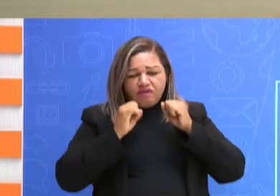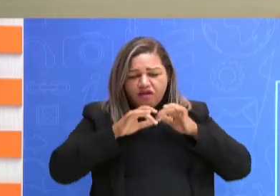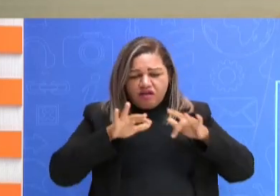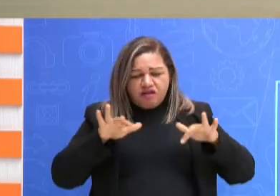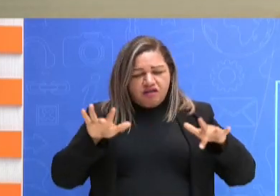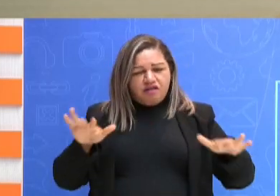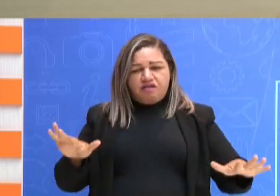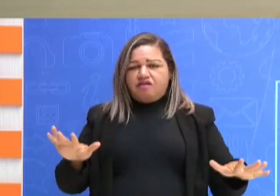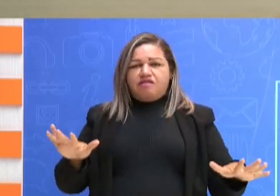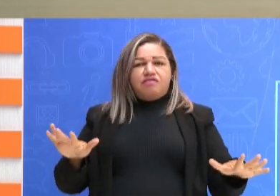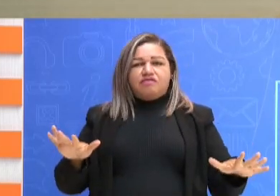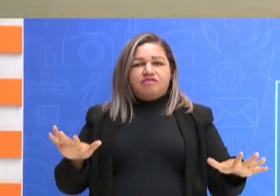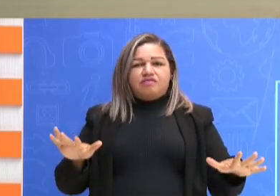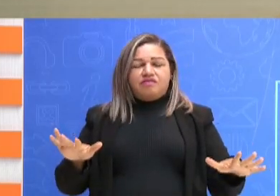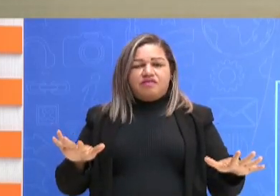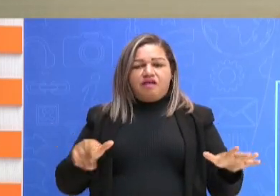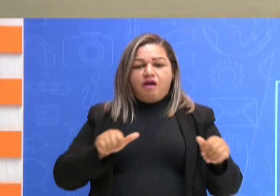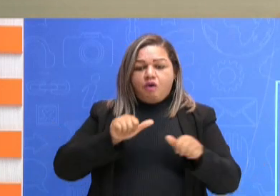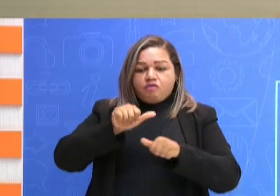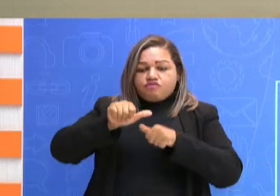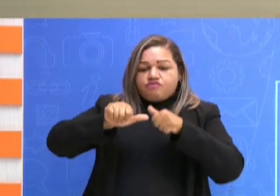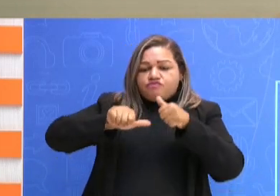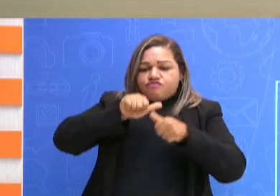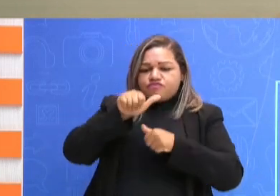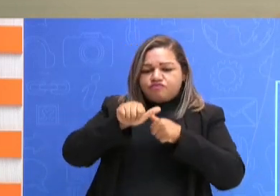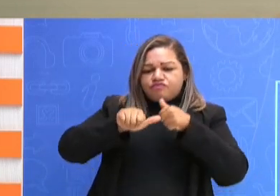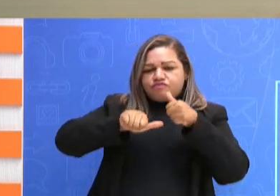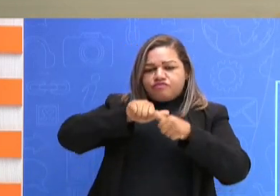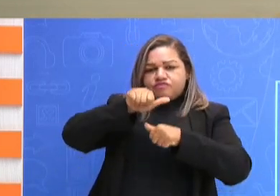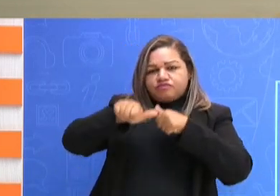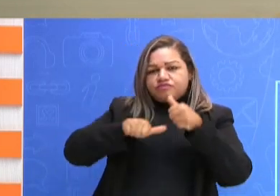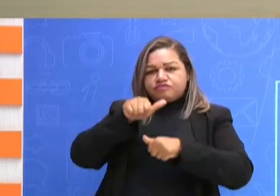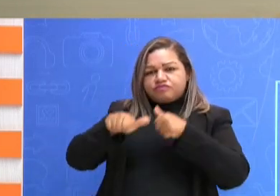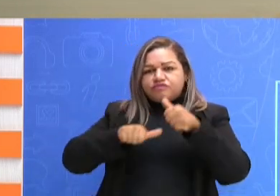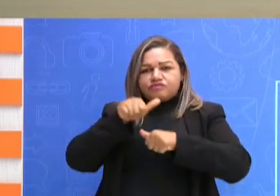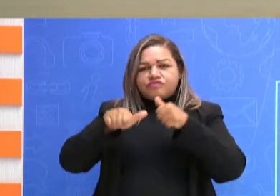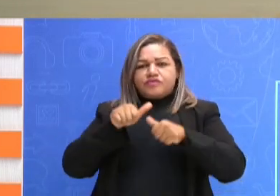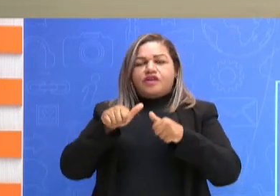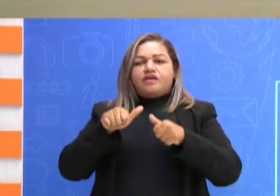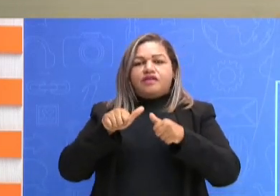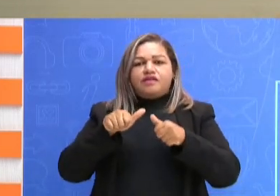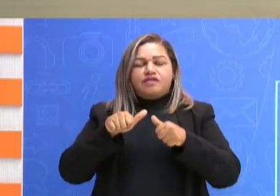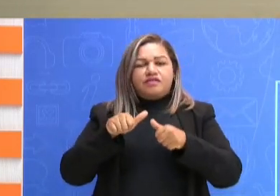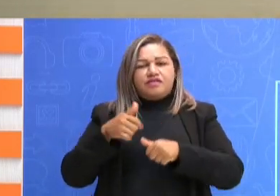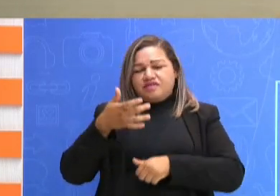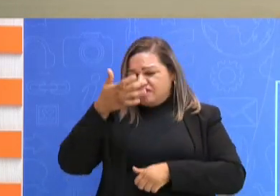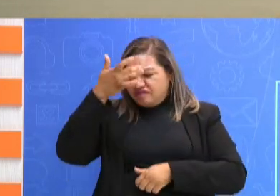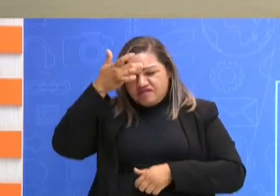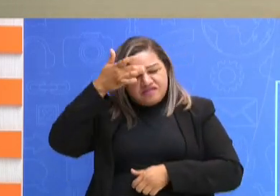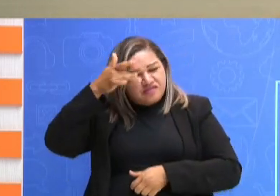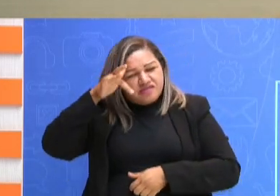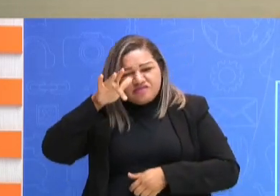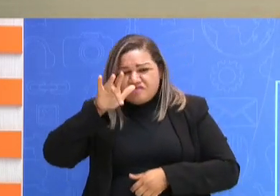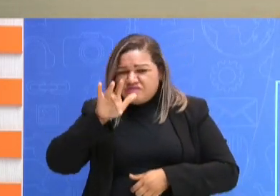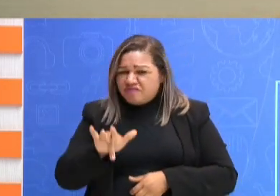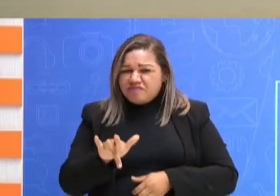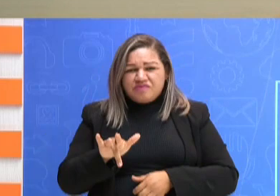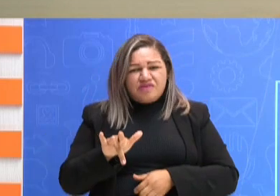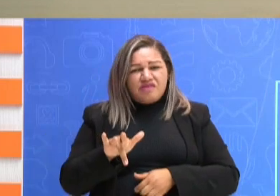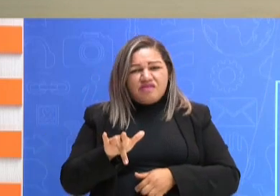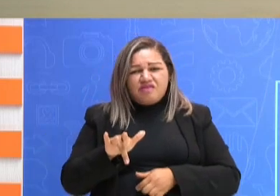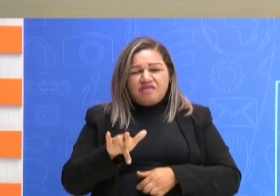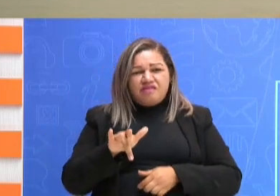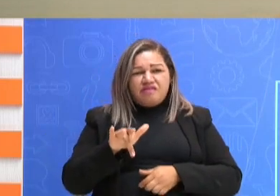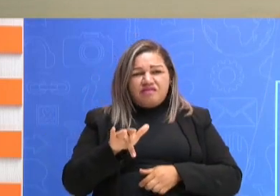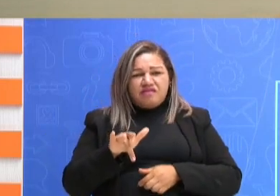a segunda fase dessa pandemia. E com uma mutação muito forte. Pois né, é, com a mutação muito forte, ela é muito mais forte. Eu não posso ser irresponsável ao